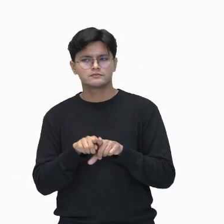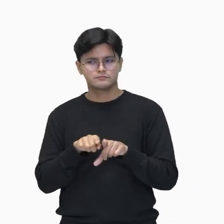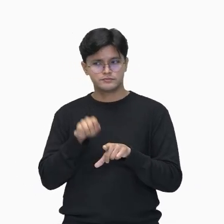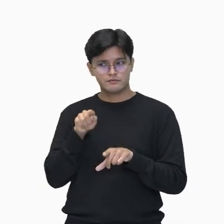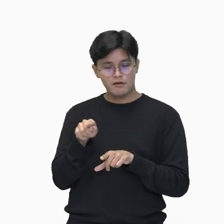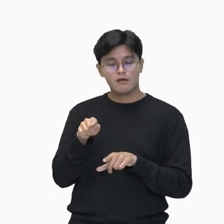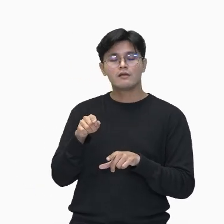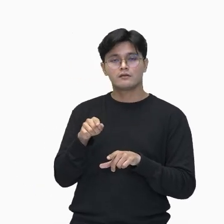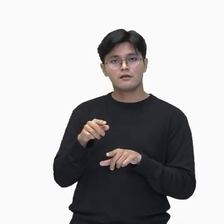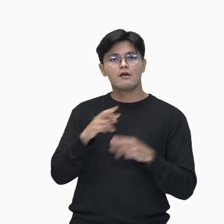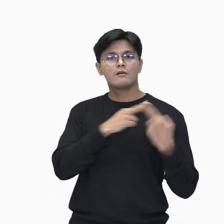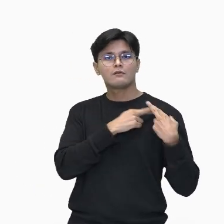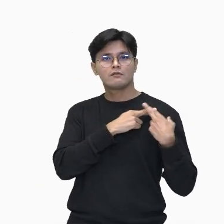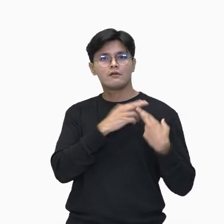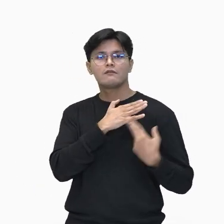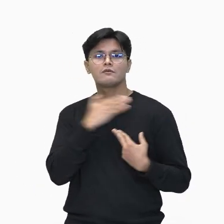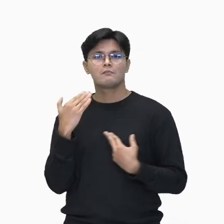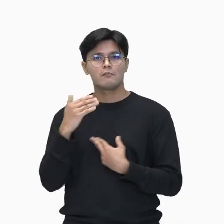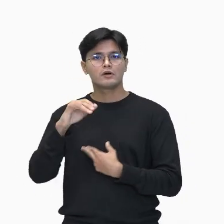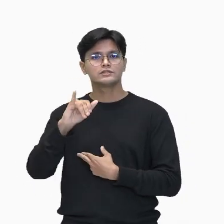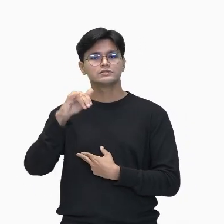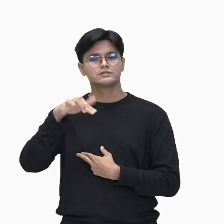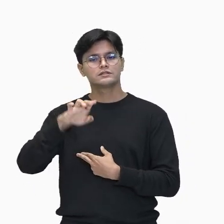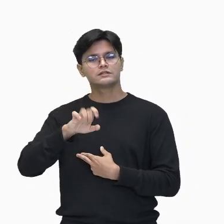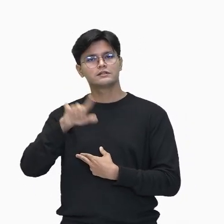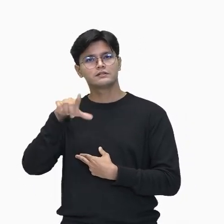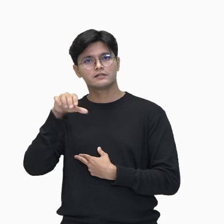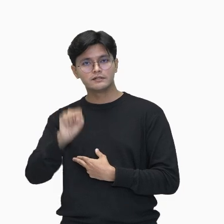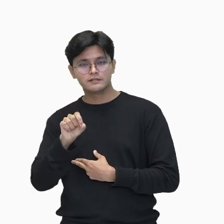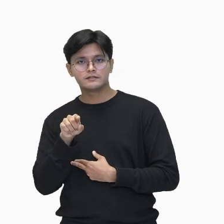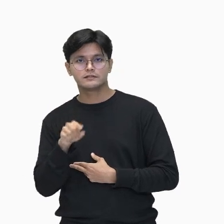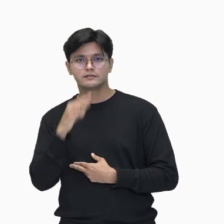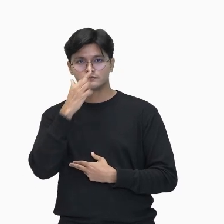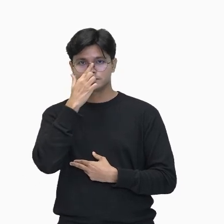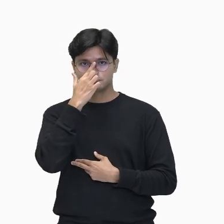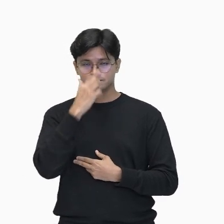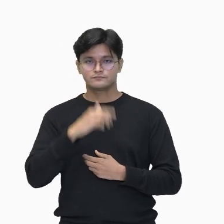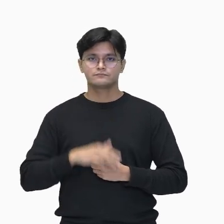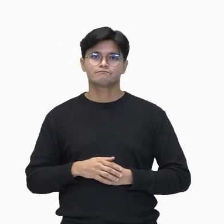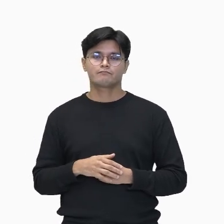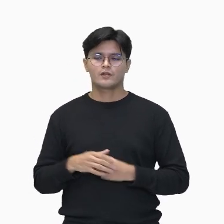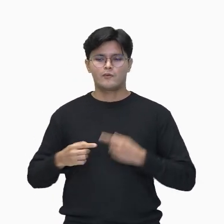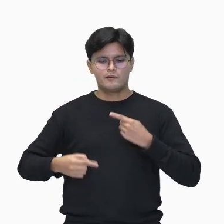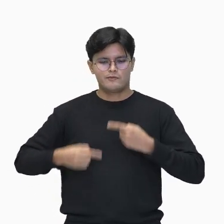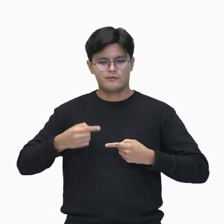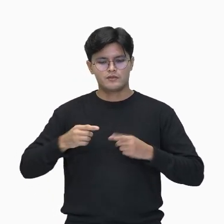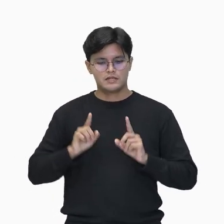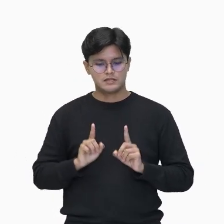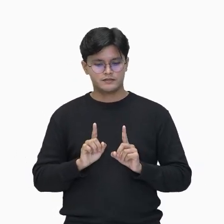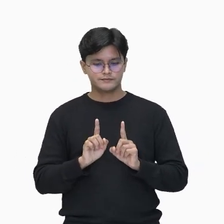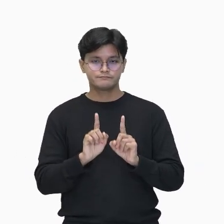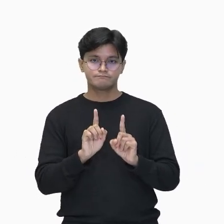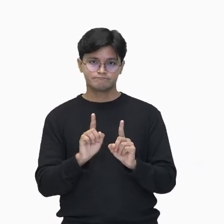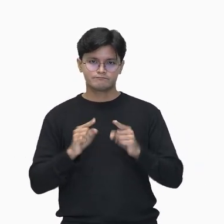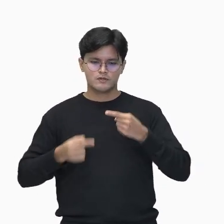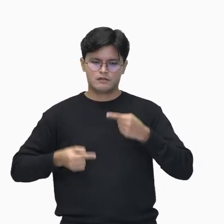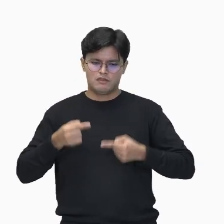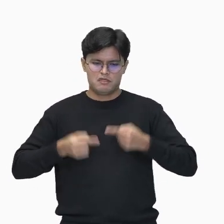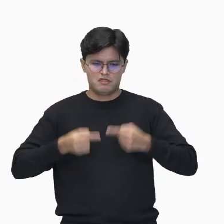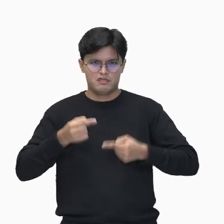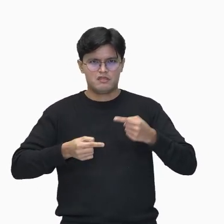né tratava contra ele quando andavam desavindos por causa da morte